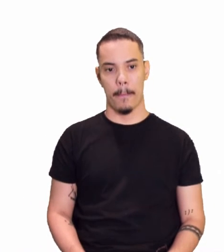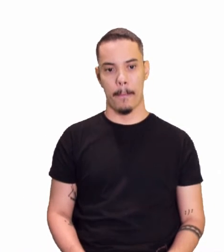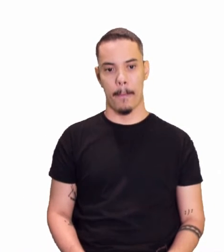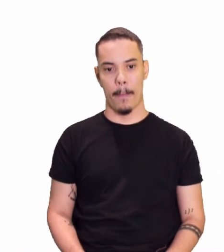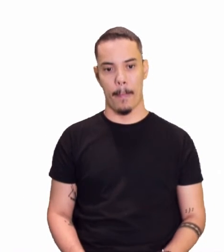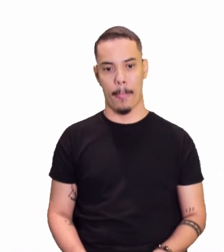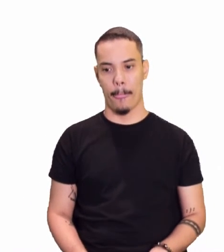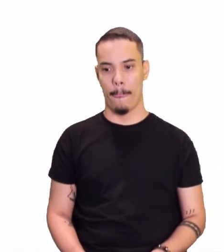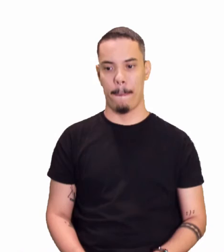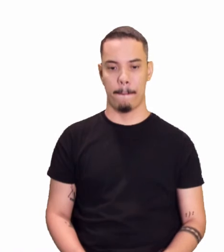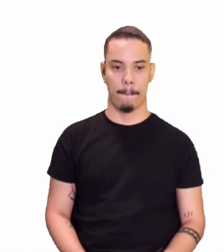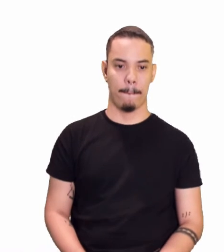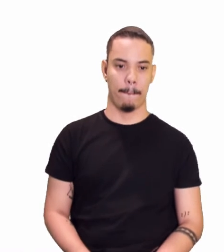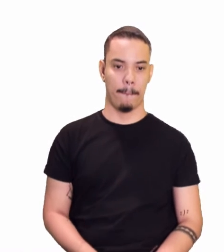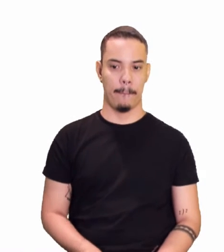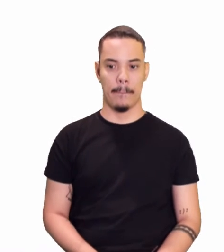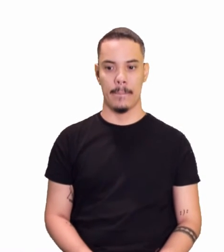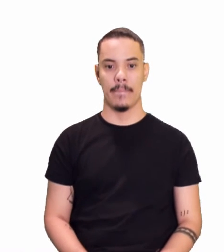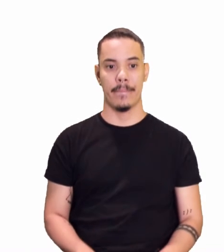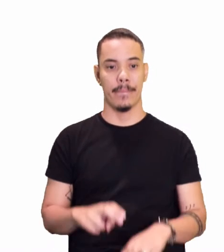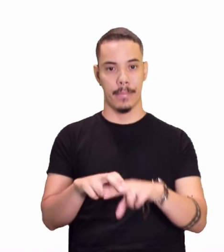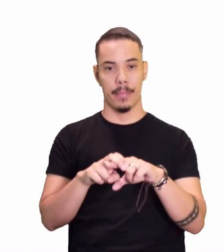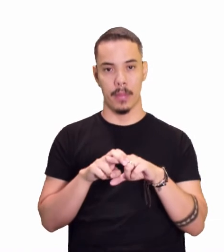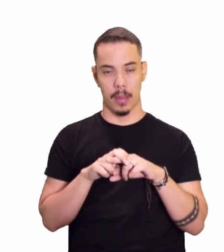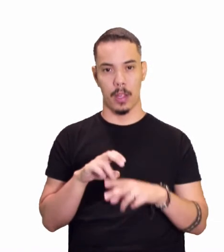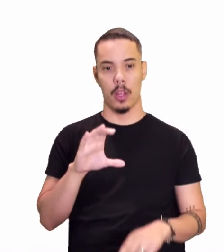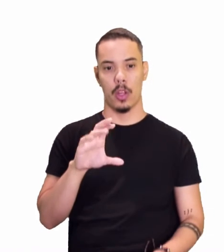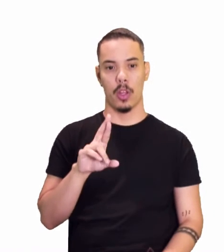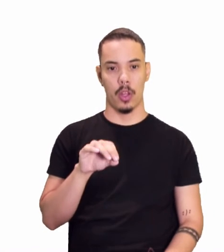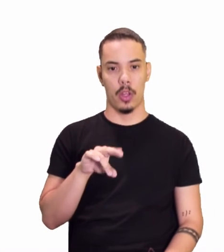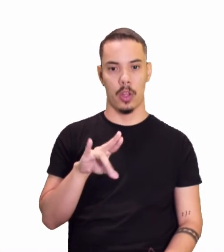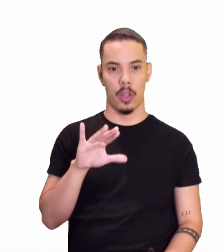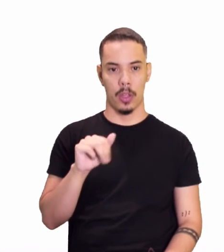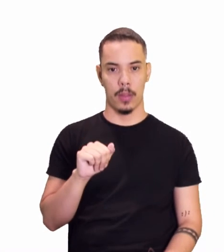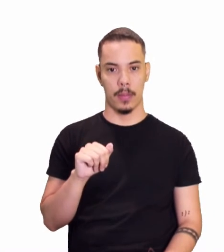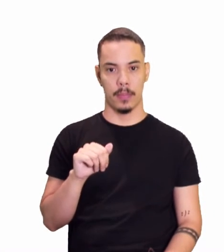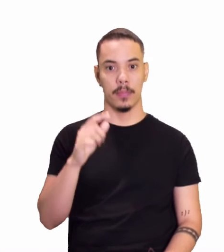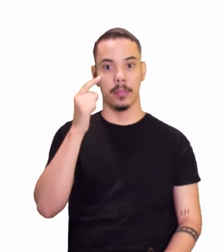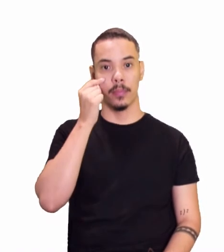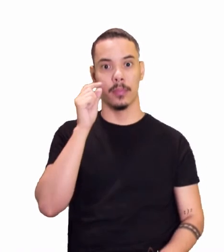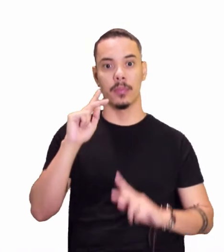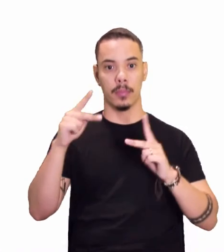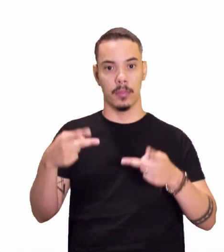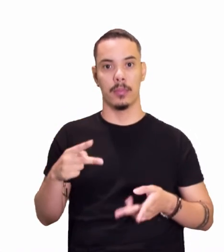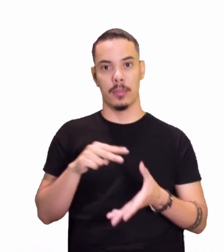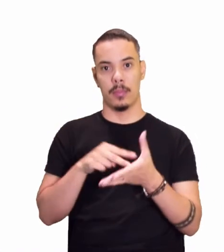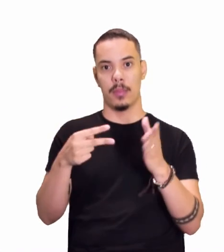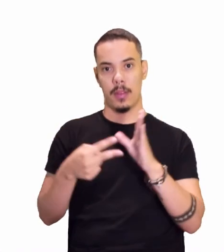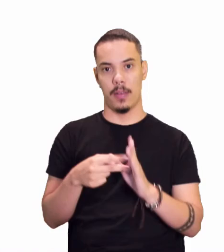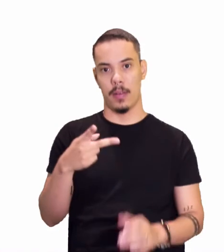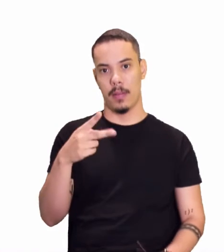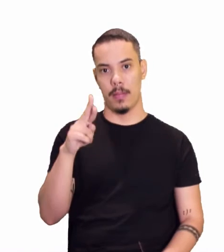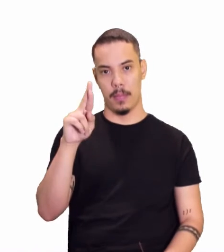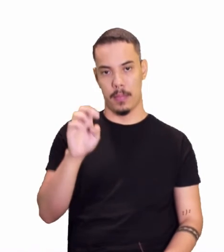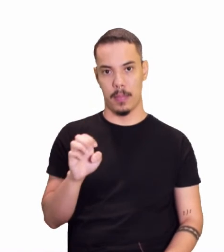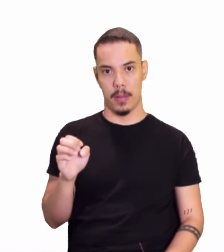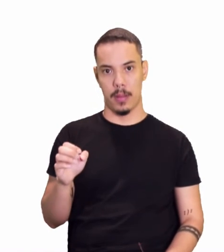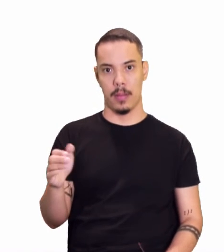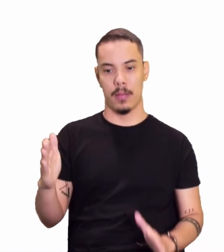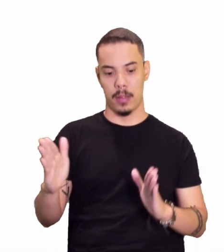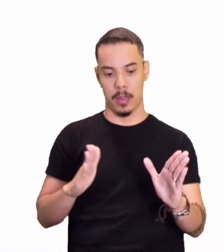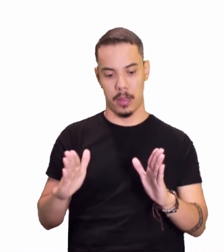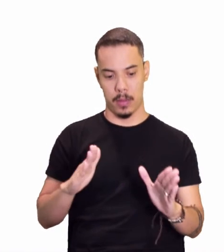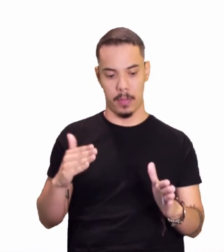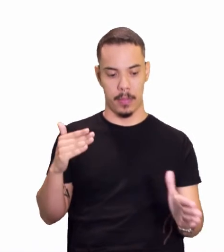pré-renascimento. Exato, então por isso essa crônica. Ou melhor, o humanismo é o pré-renascimento do Exato. renascimento, amadinho,